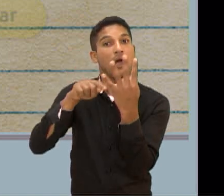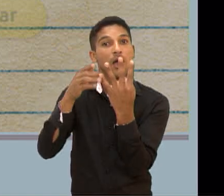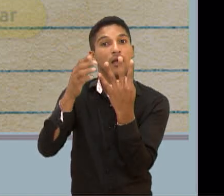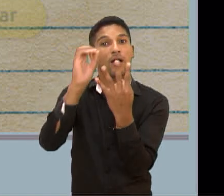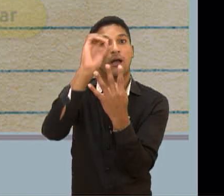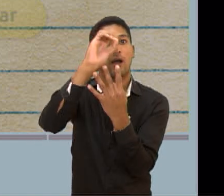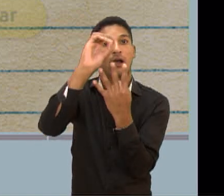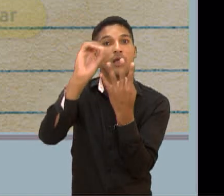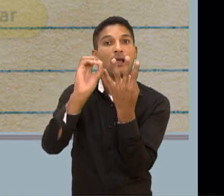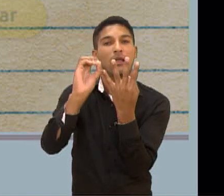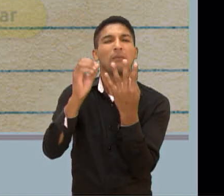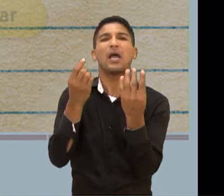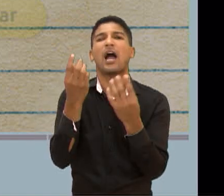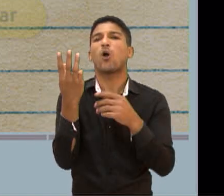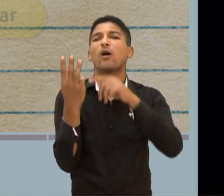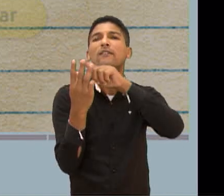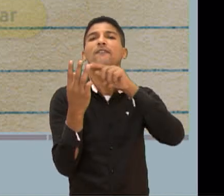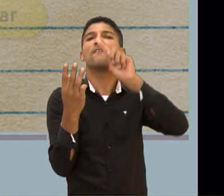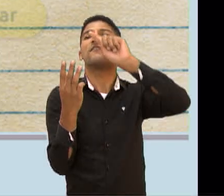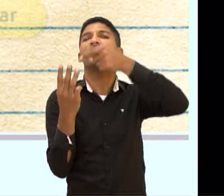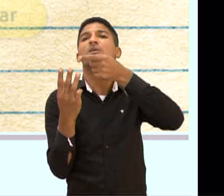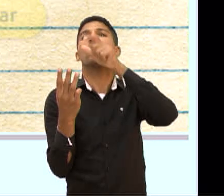0,529. Vamos verificar se é isso mesmo?